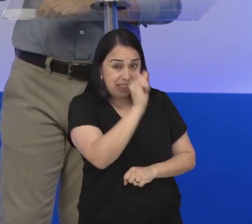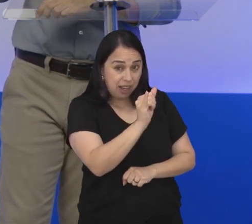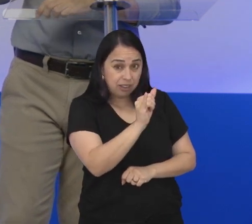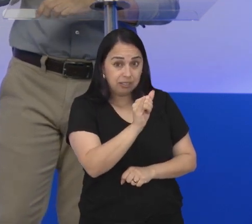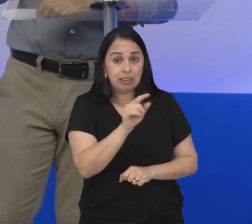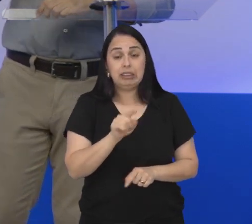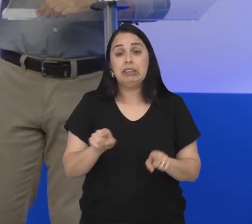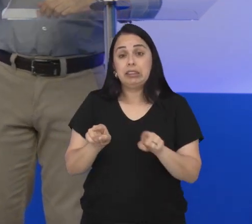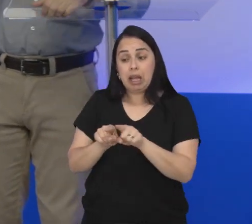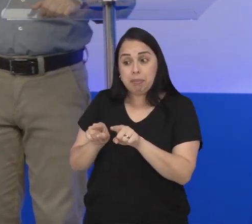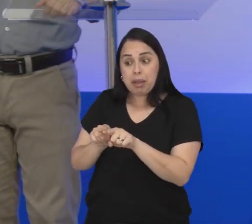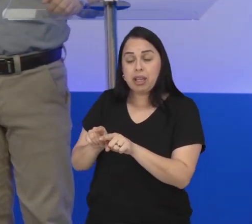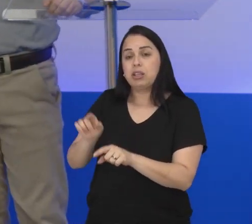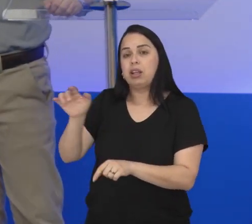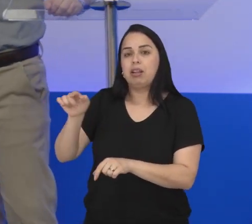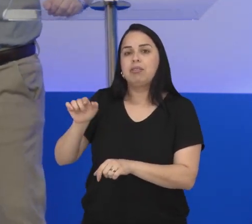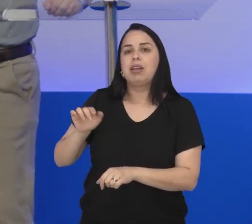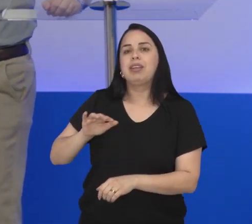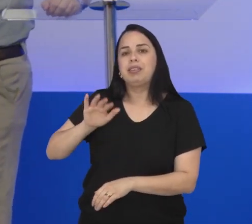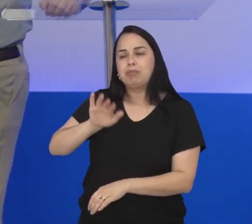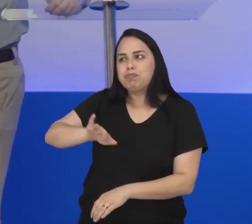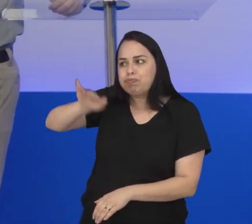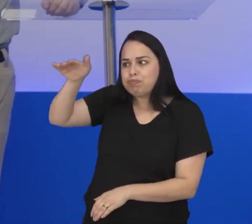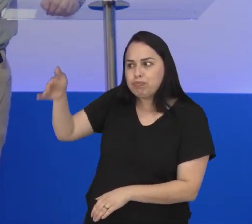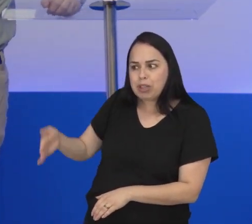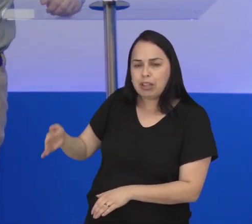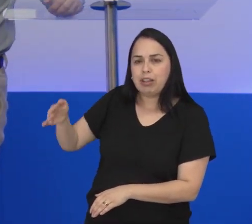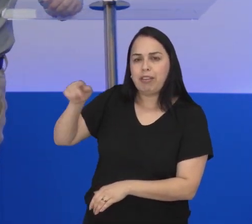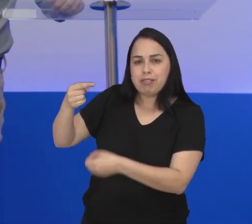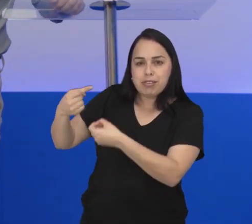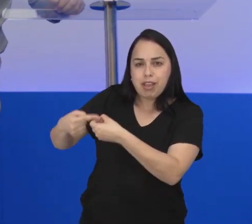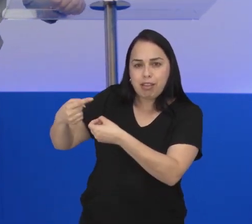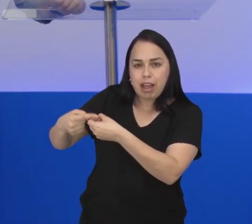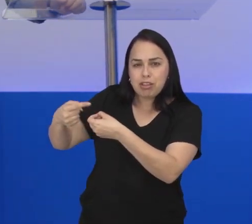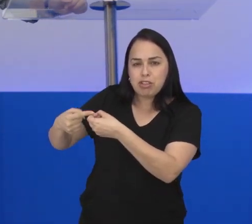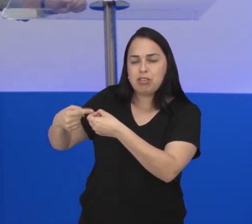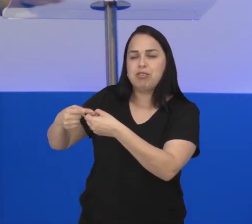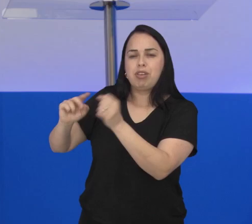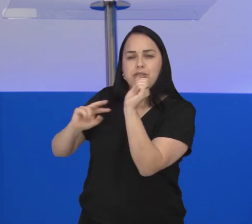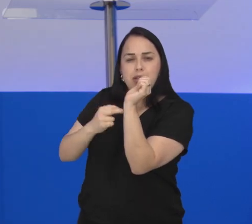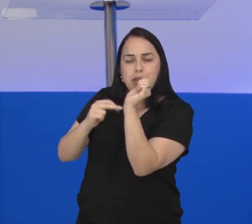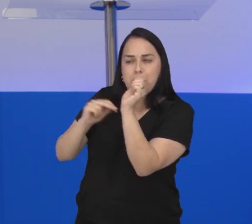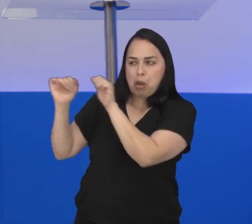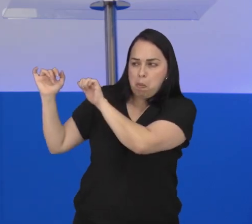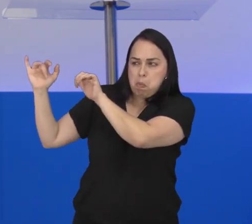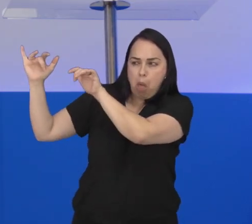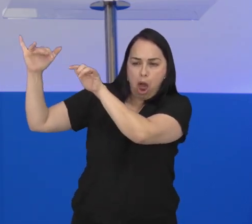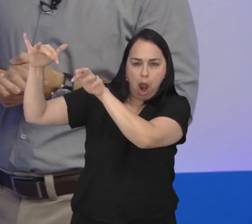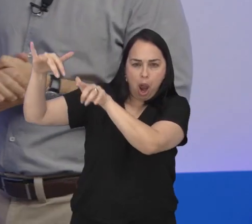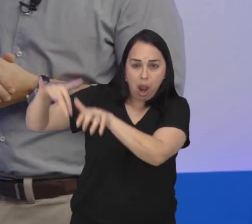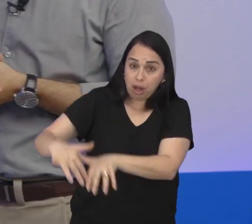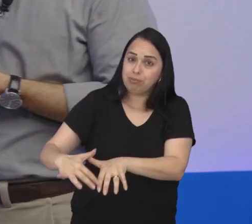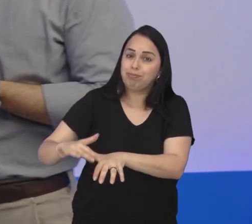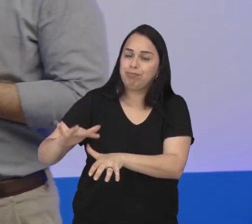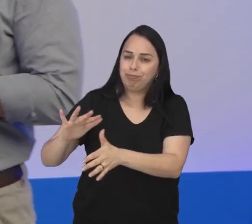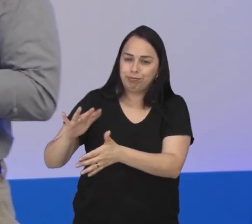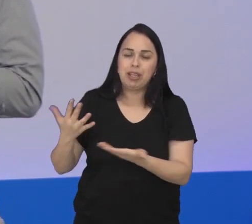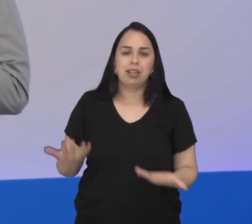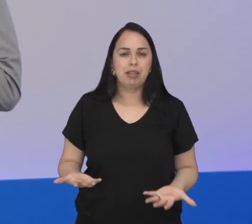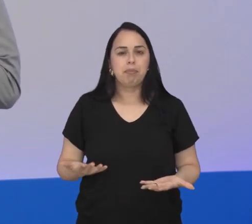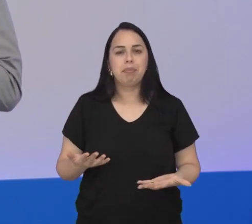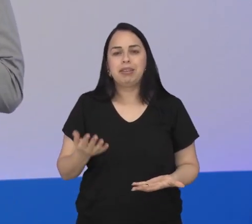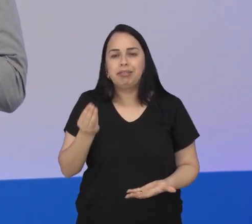também disseram os especialistas sobre os impactos causados pelas chuvas em São Sebastião no início do ano. E